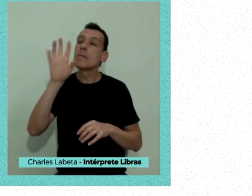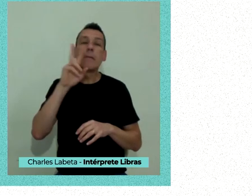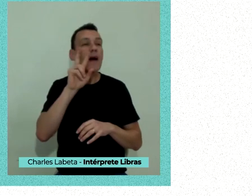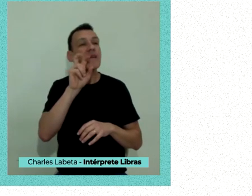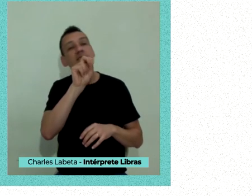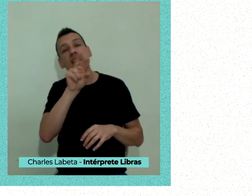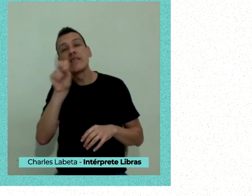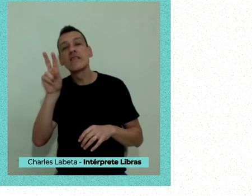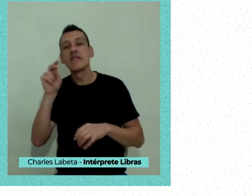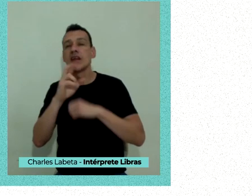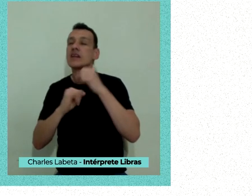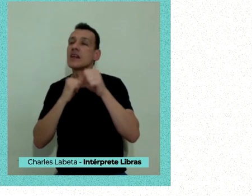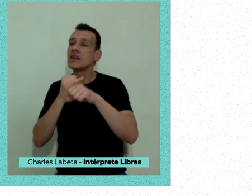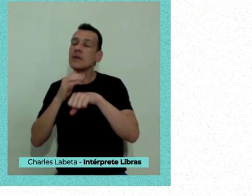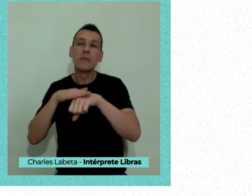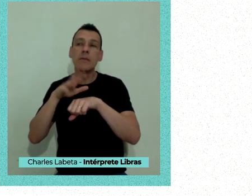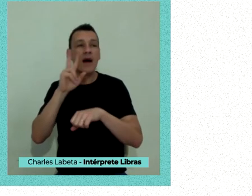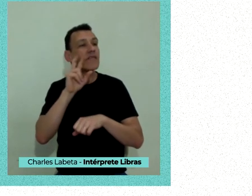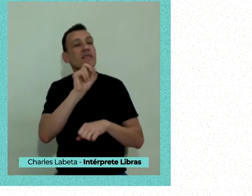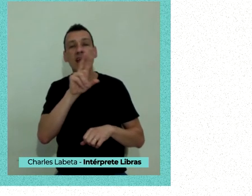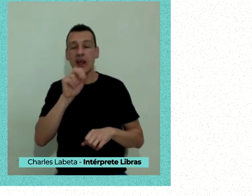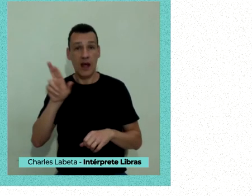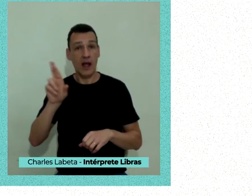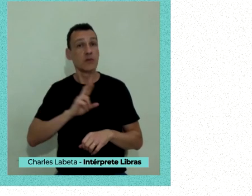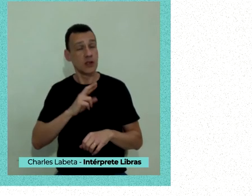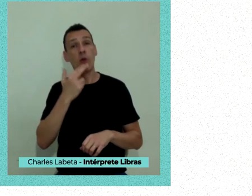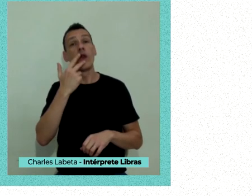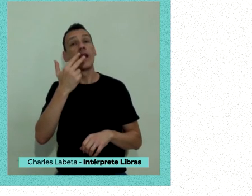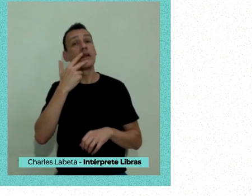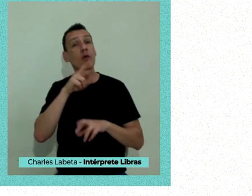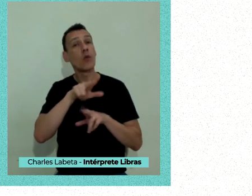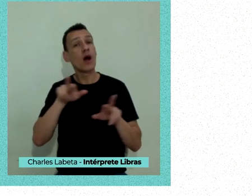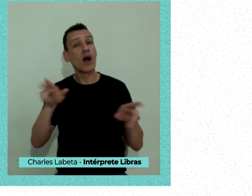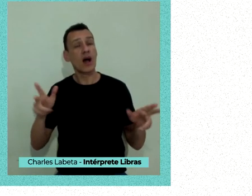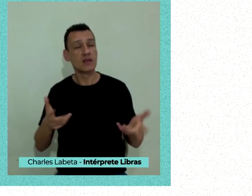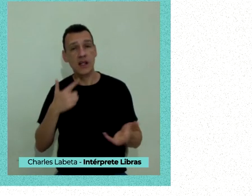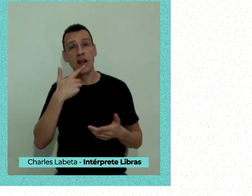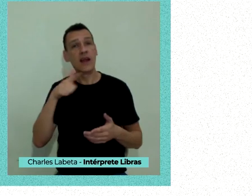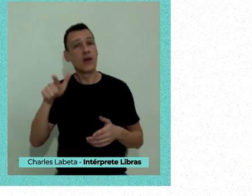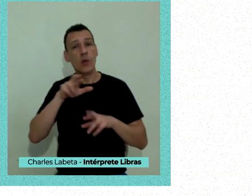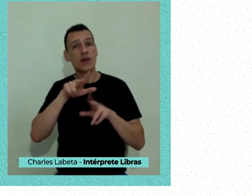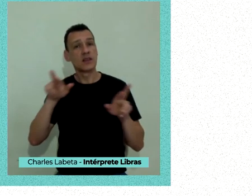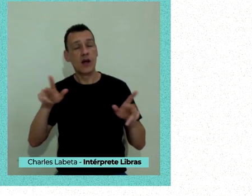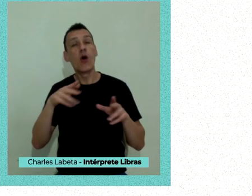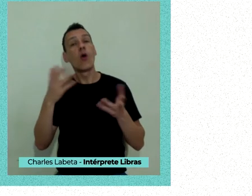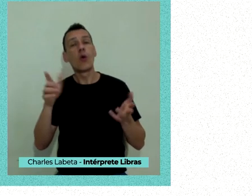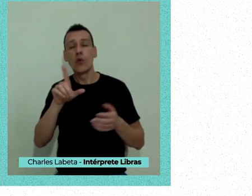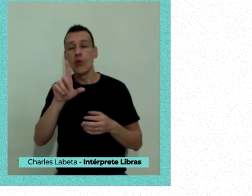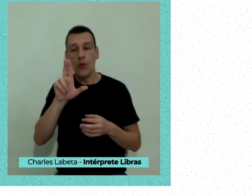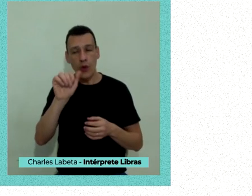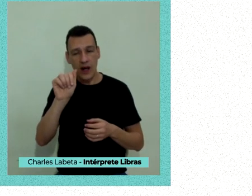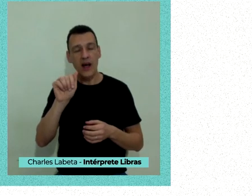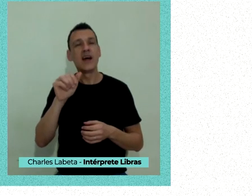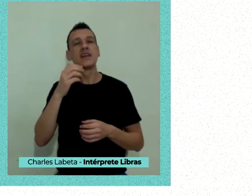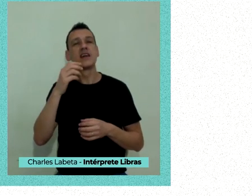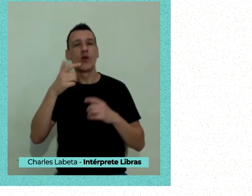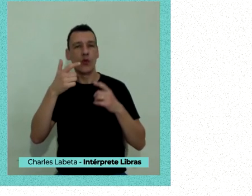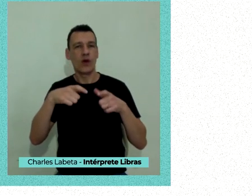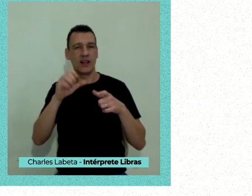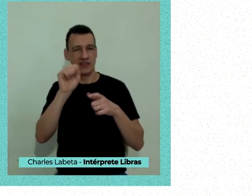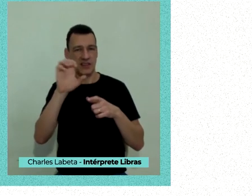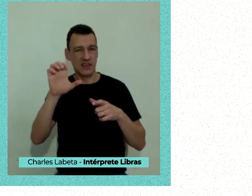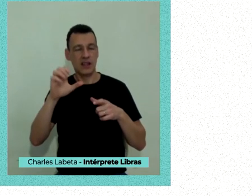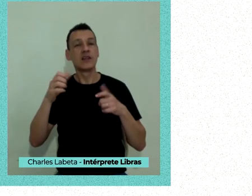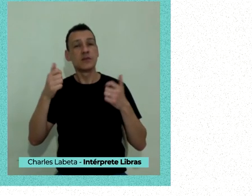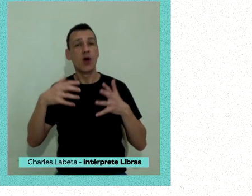ela responde línguas. Ou ainda o Luca, de Santa Catarina, que fala: eu podia criar um